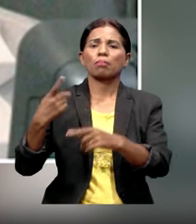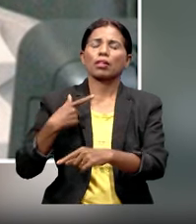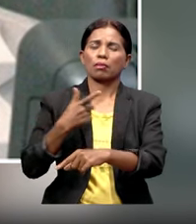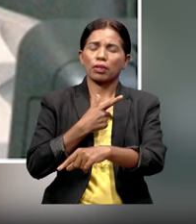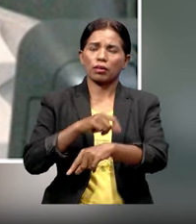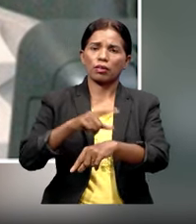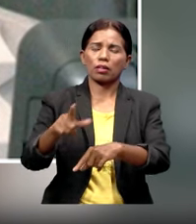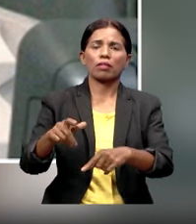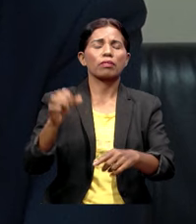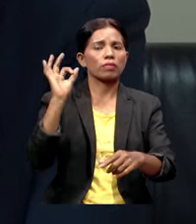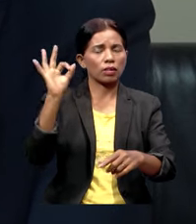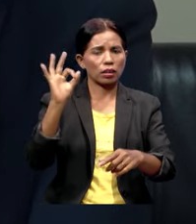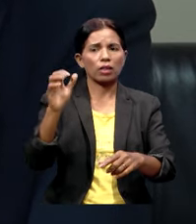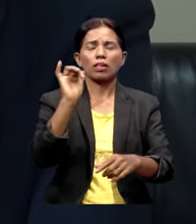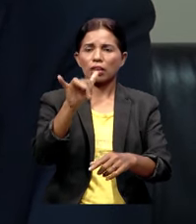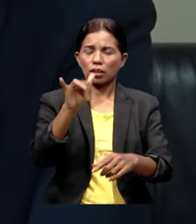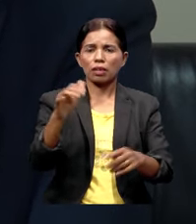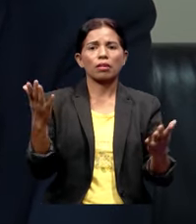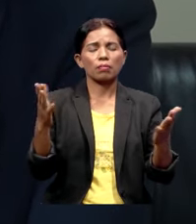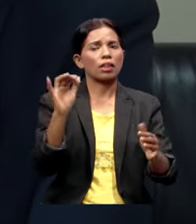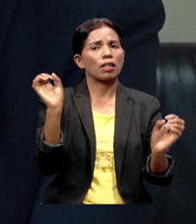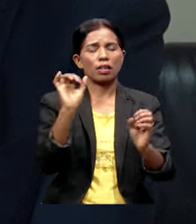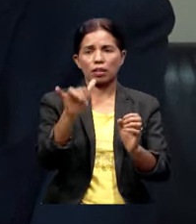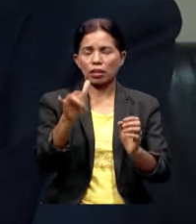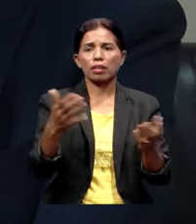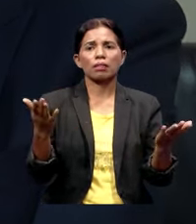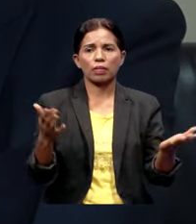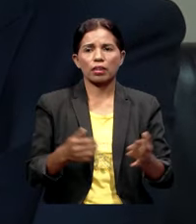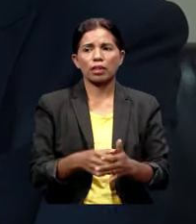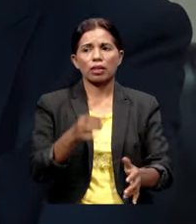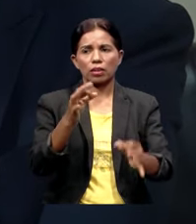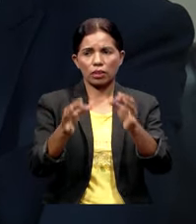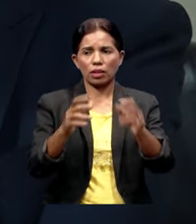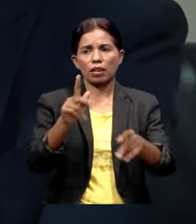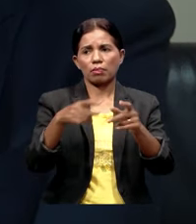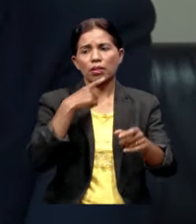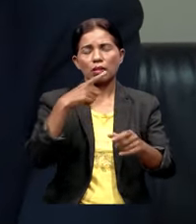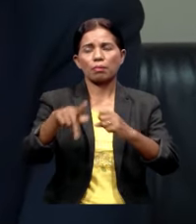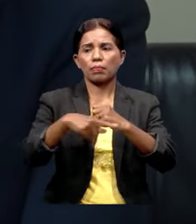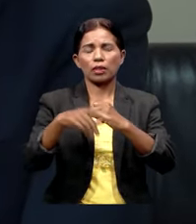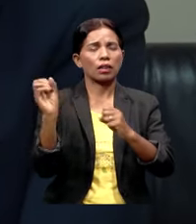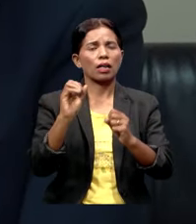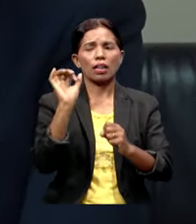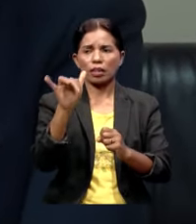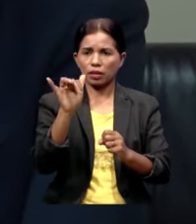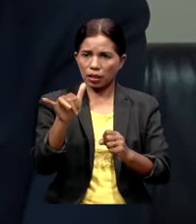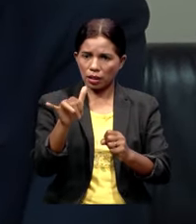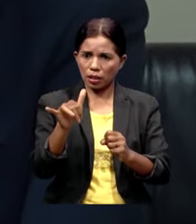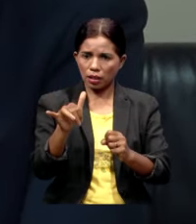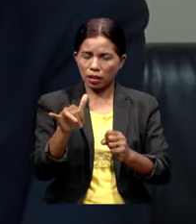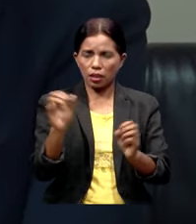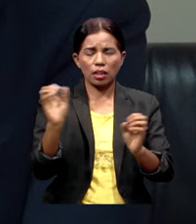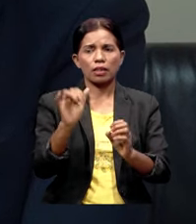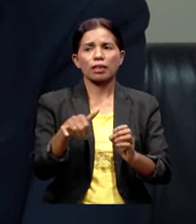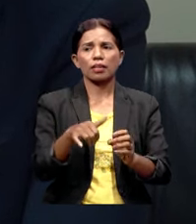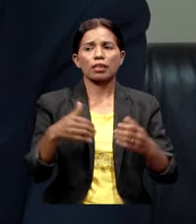Fretlin, de aceita e de neve, lá aceita e de neve, nem lá. Nebe kare ke ema dia katak fritilin la aseta fritilin de ya buat